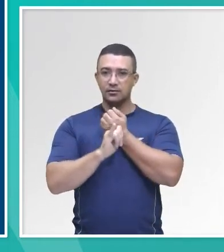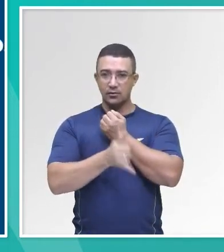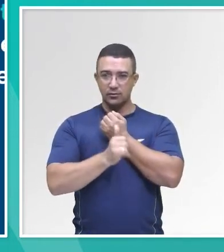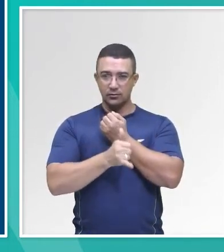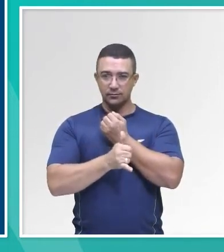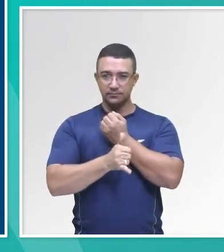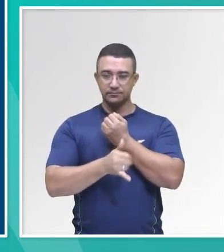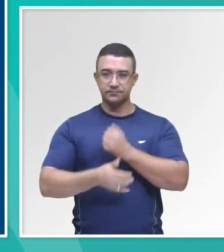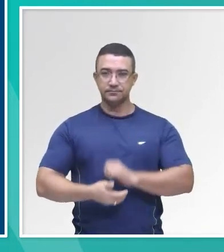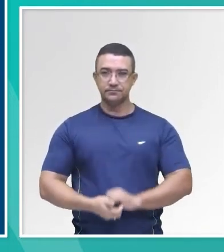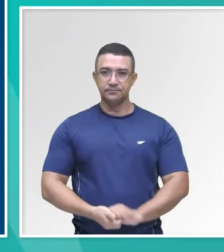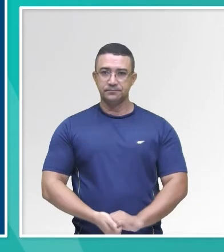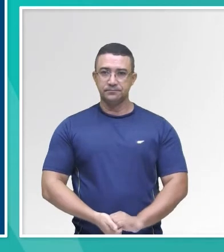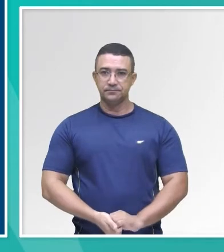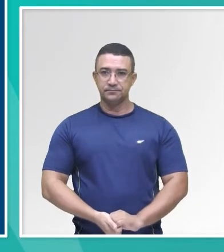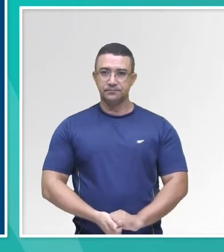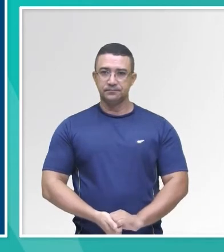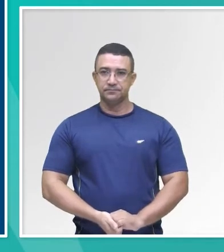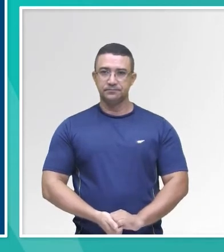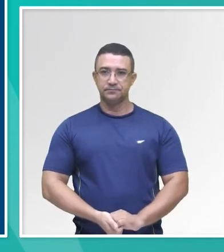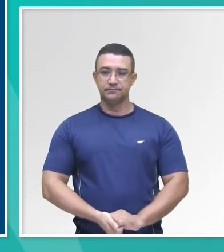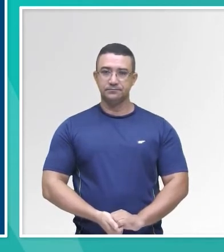crônica.